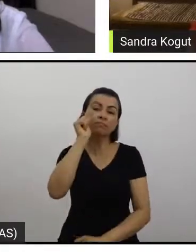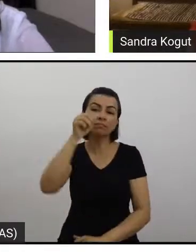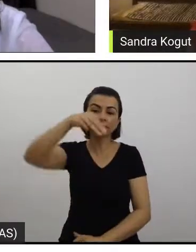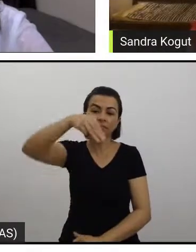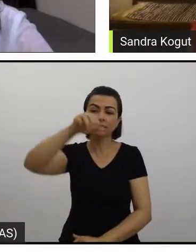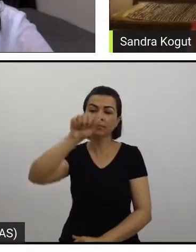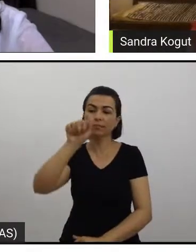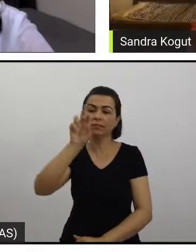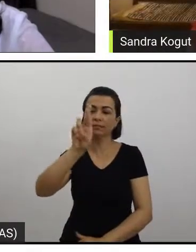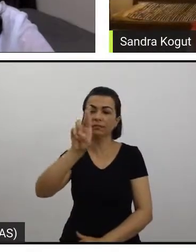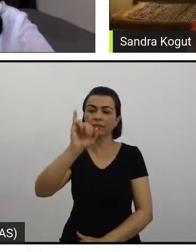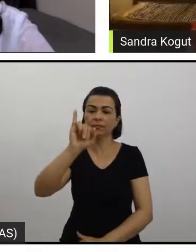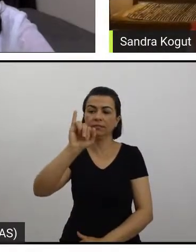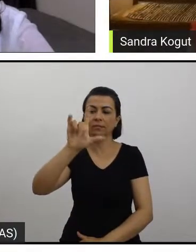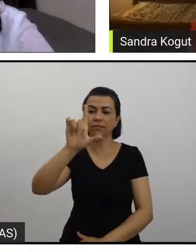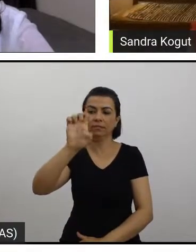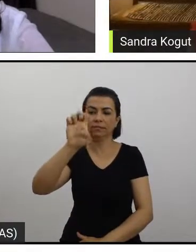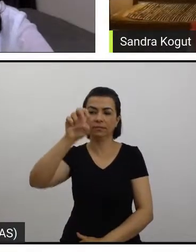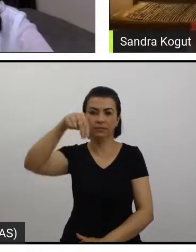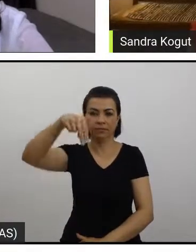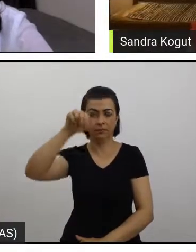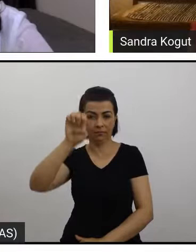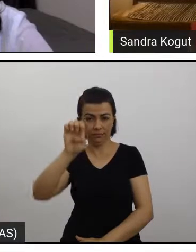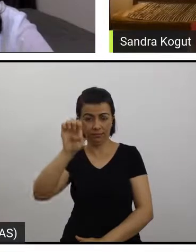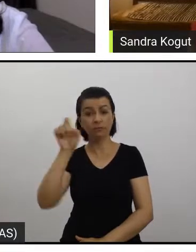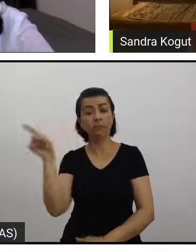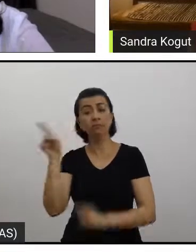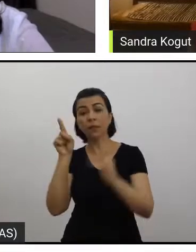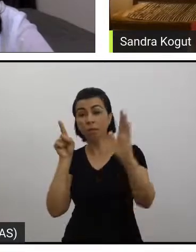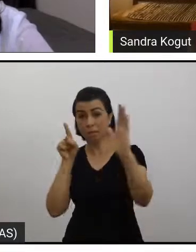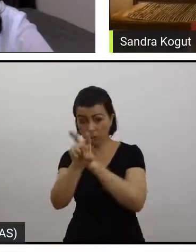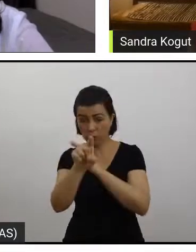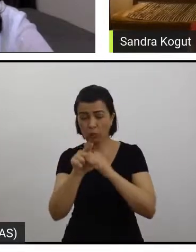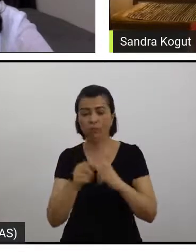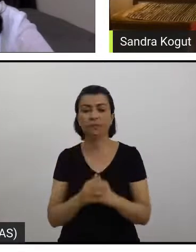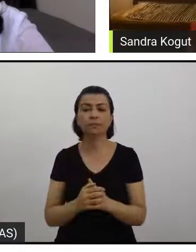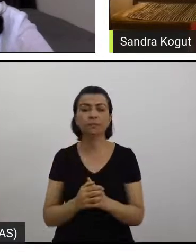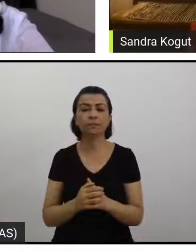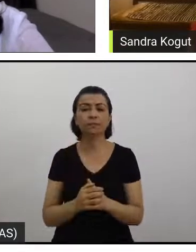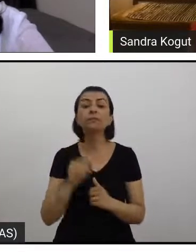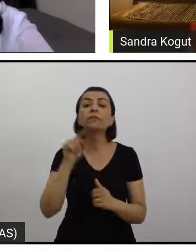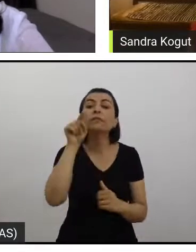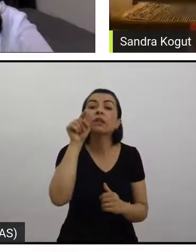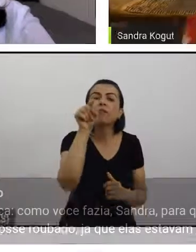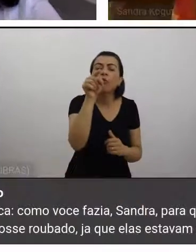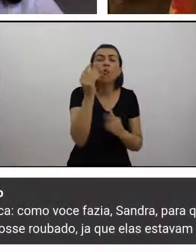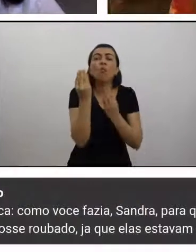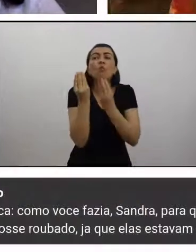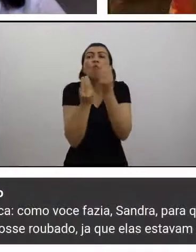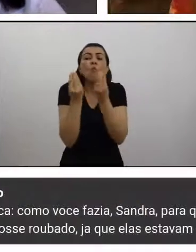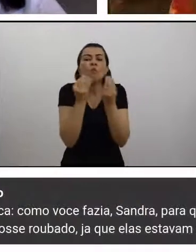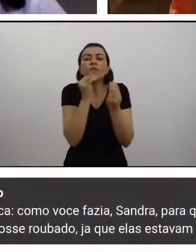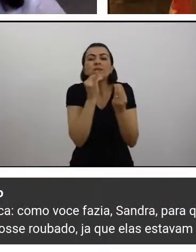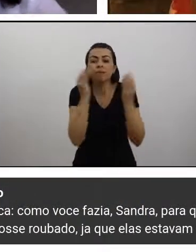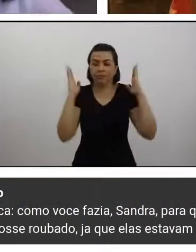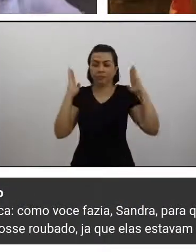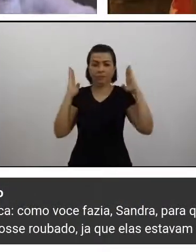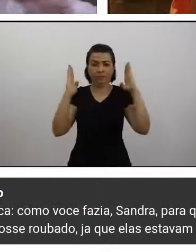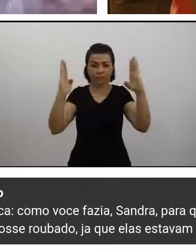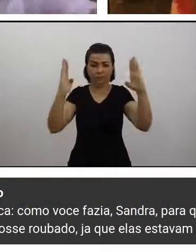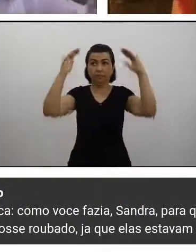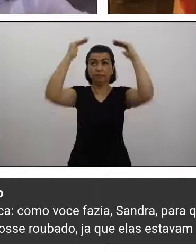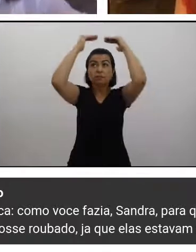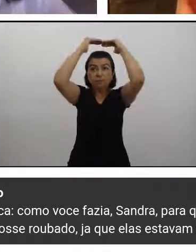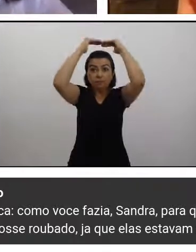ela pergunta de ordem técnica, como que você fazia para que o equipamento dentro das cabines não fosse roubado?